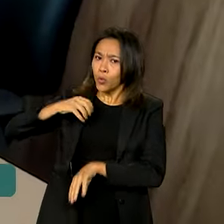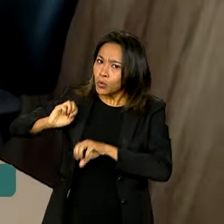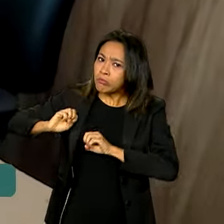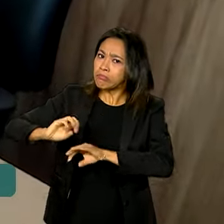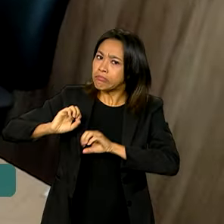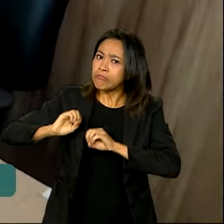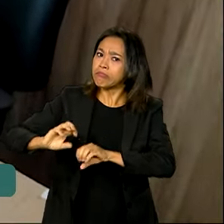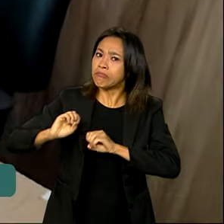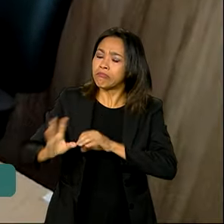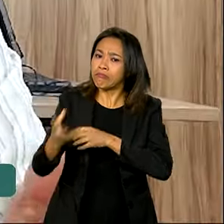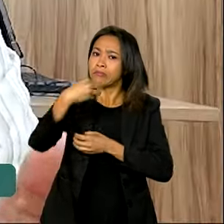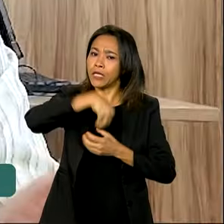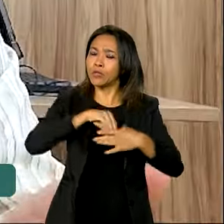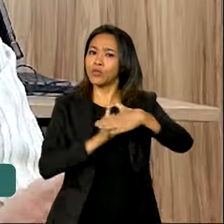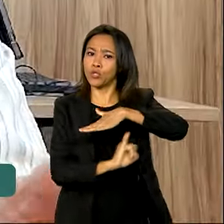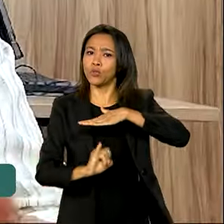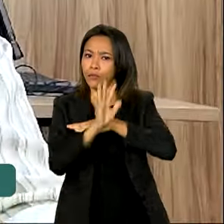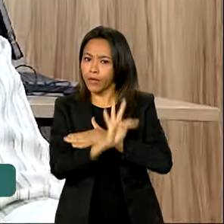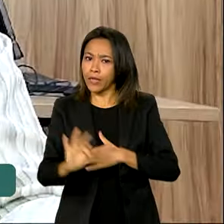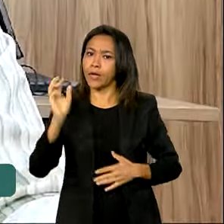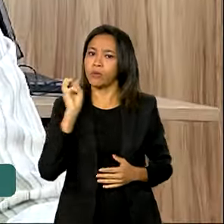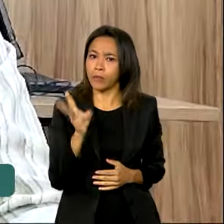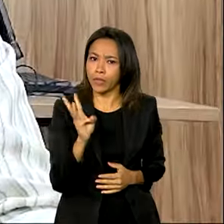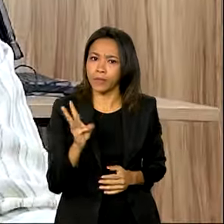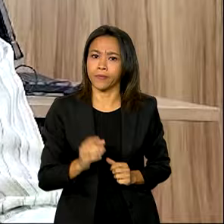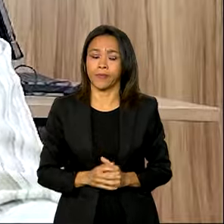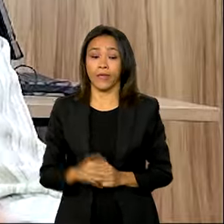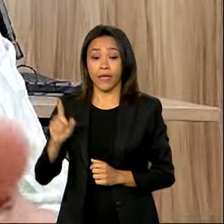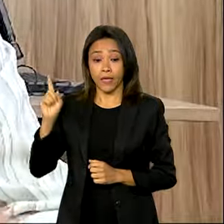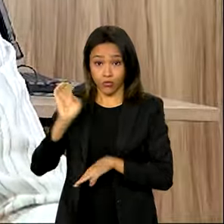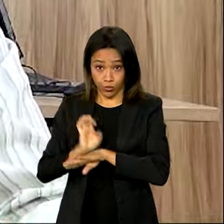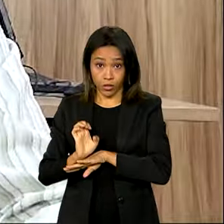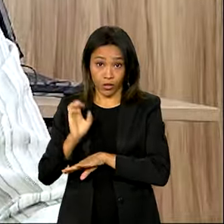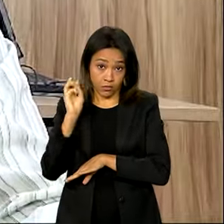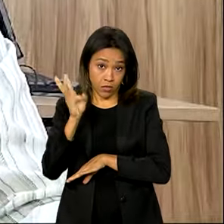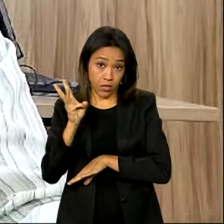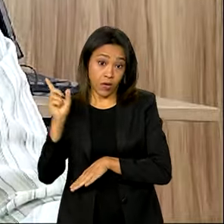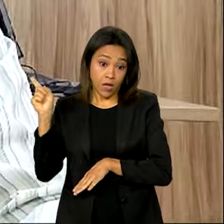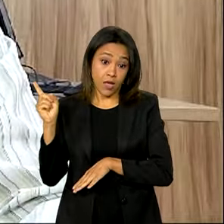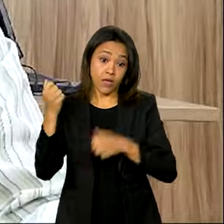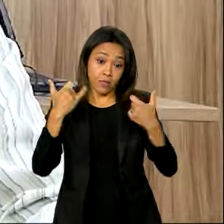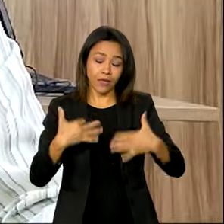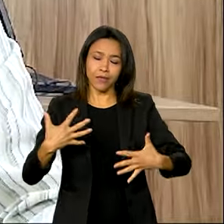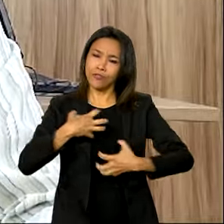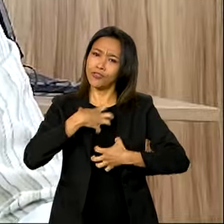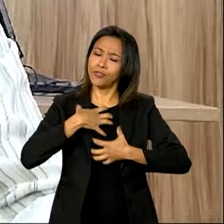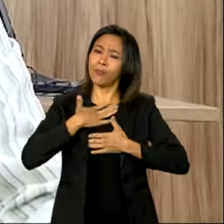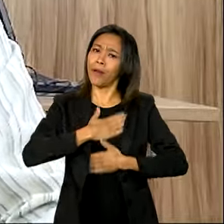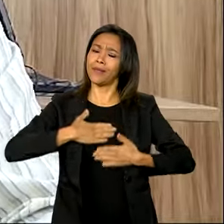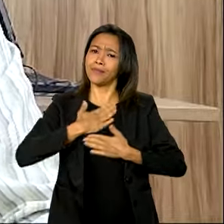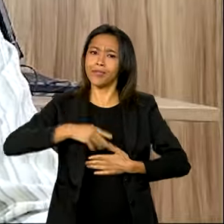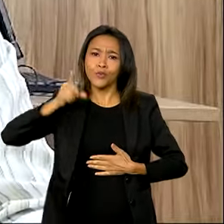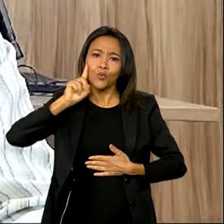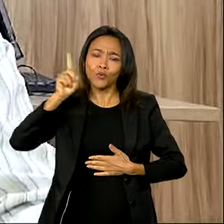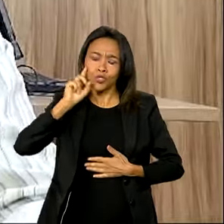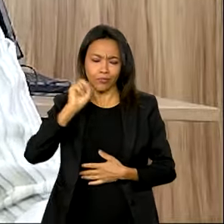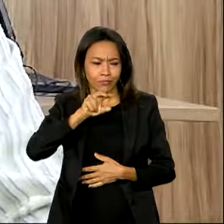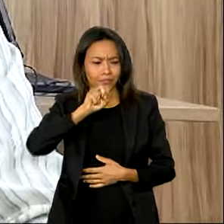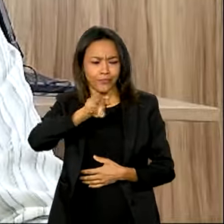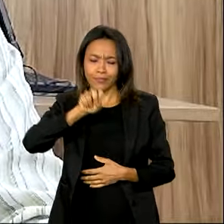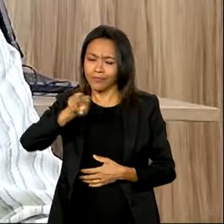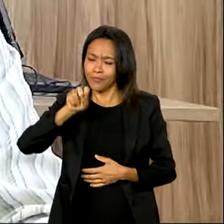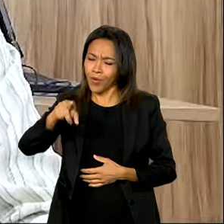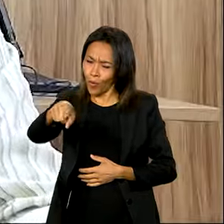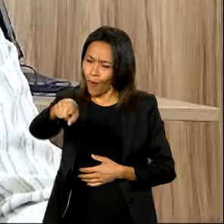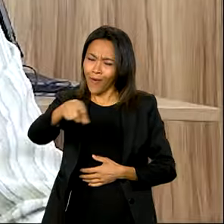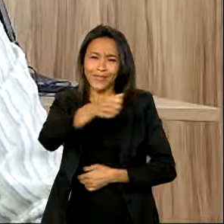Instituto Federal do Maranhão. Dá prazer a gente encontrar no dia a dia da gente estudantes que passaram